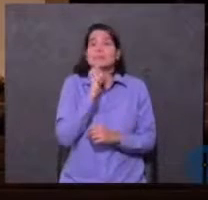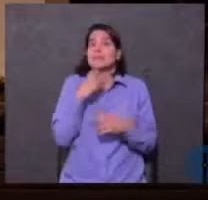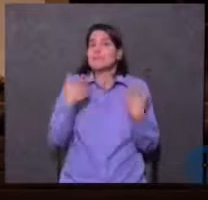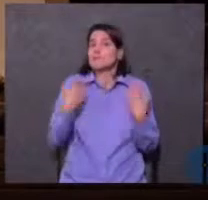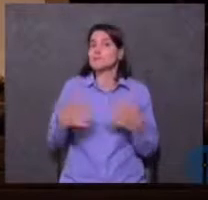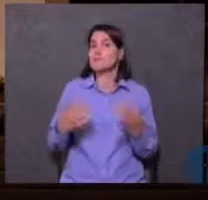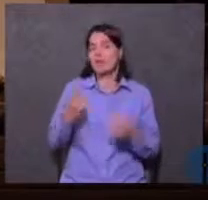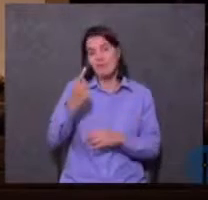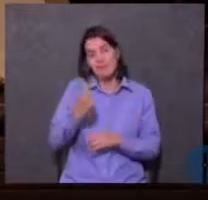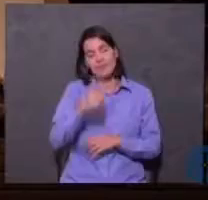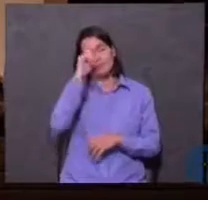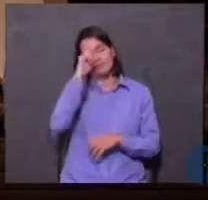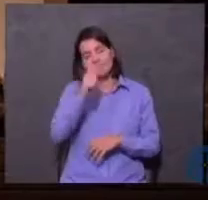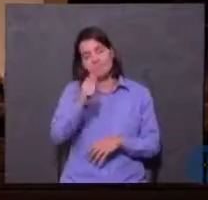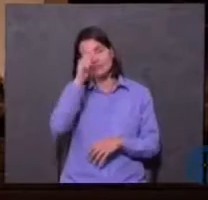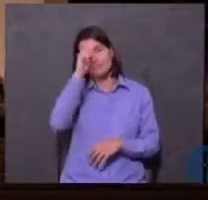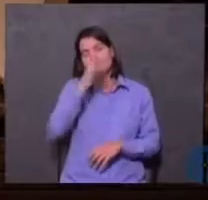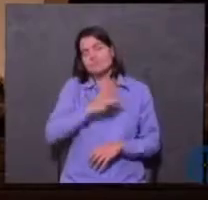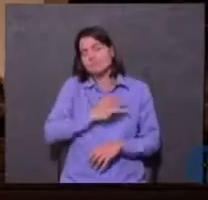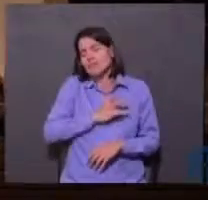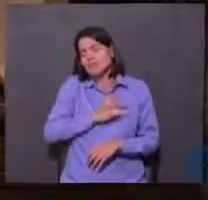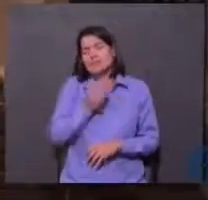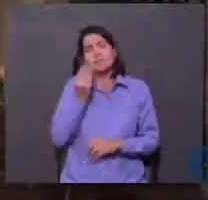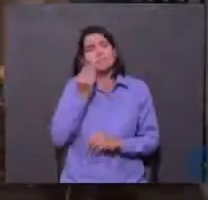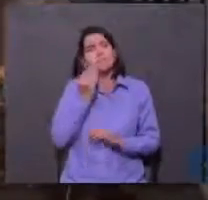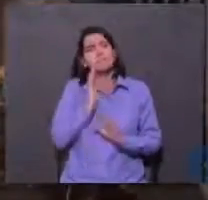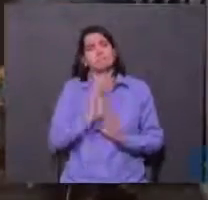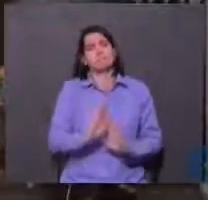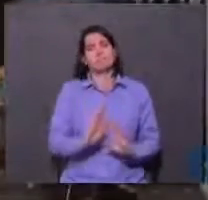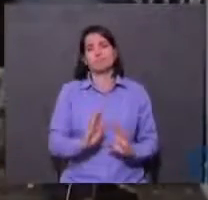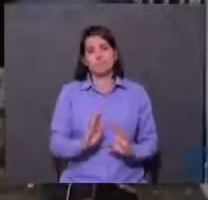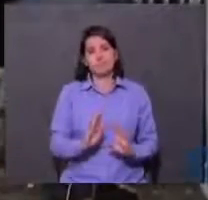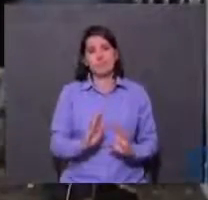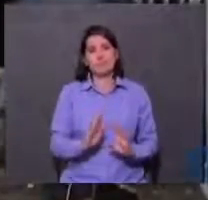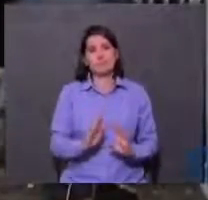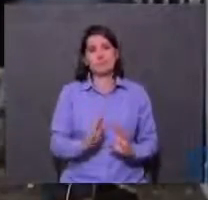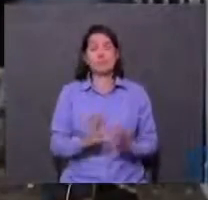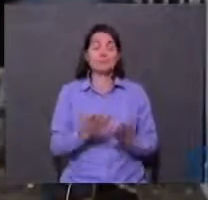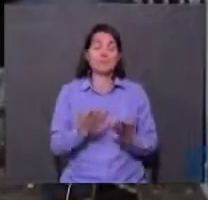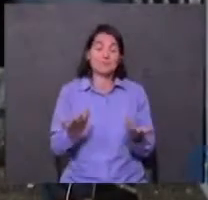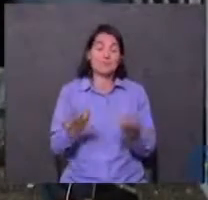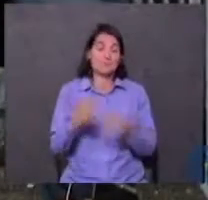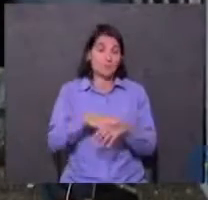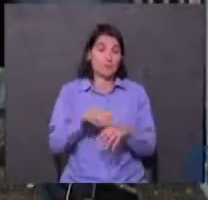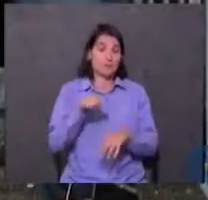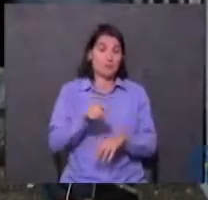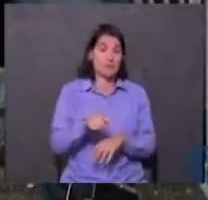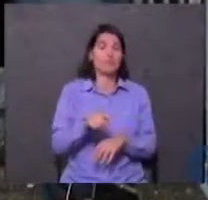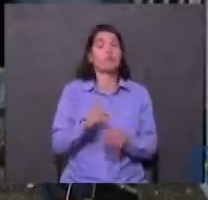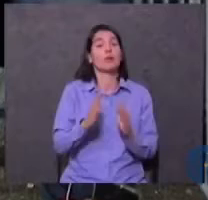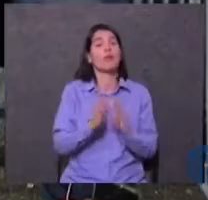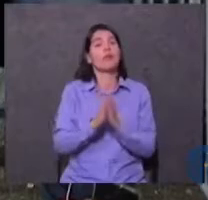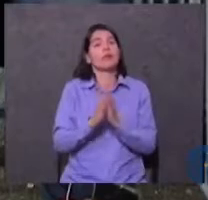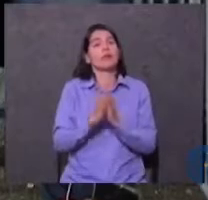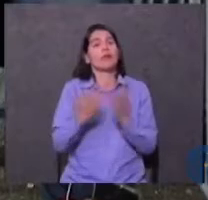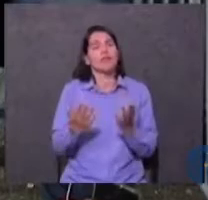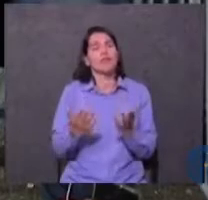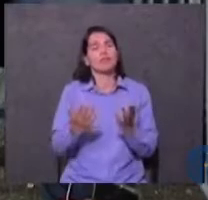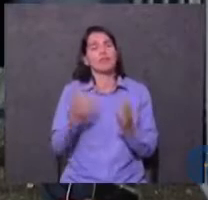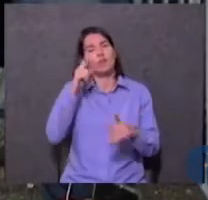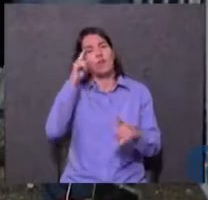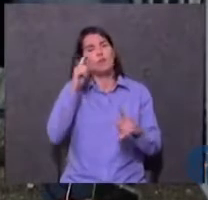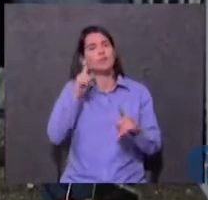respeitada, amada, tal e como é. Por isso, é missão da Igreja defender